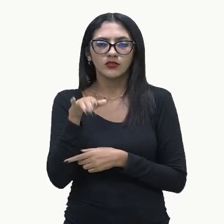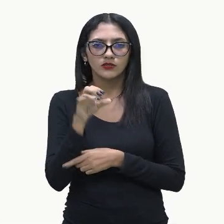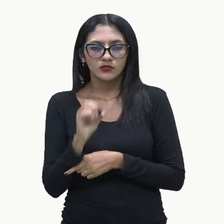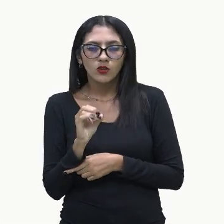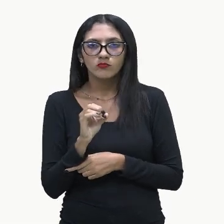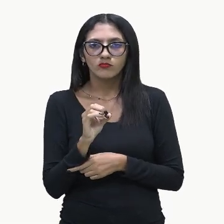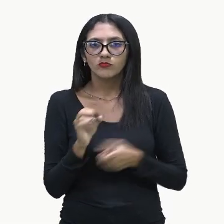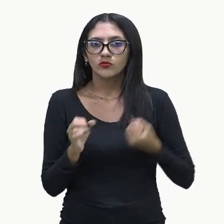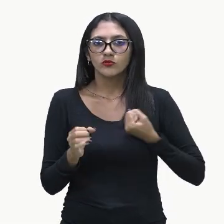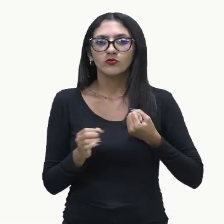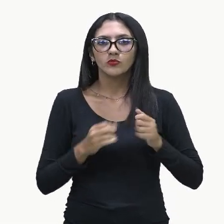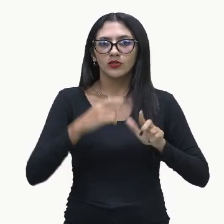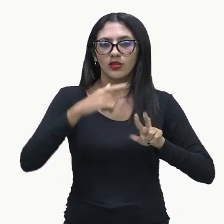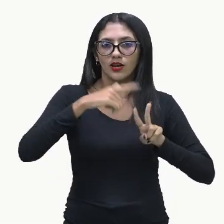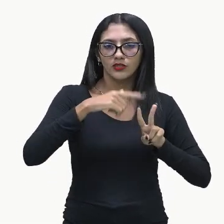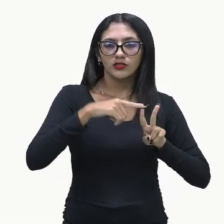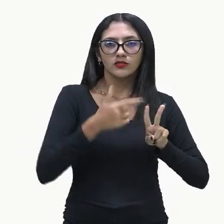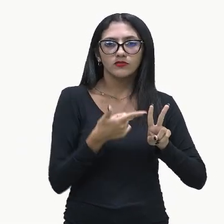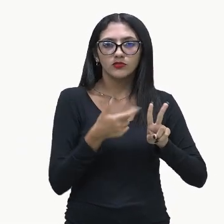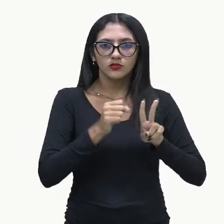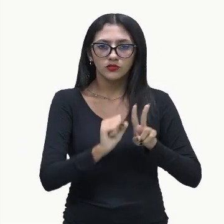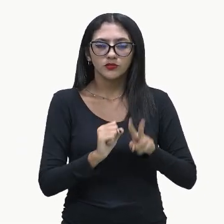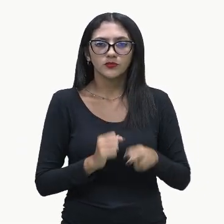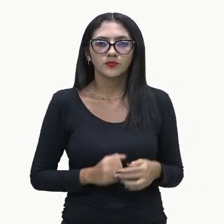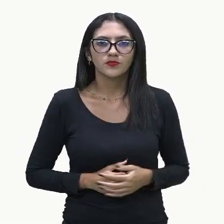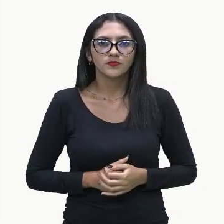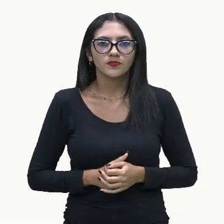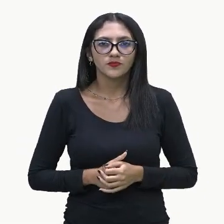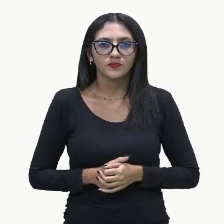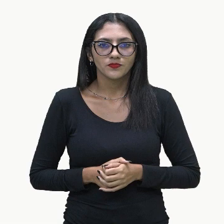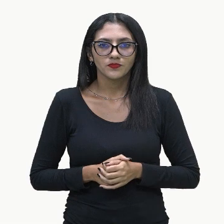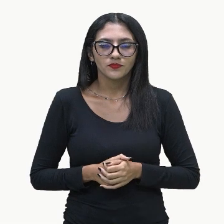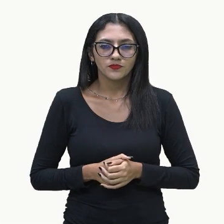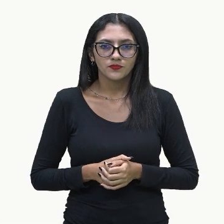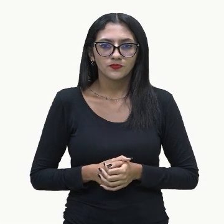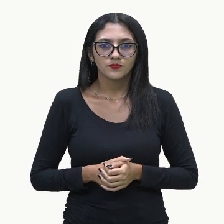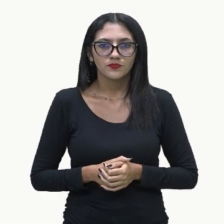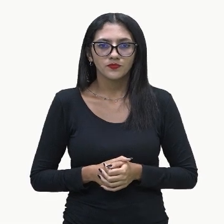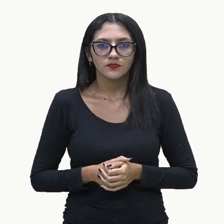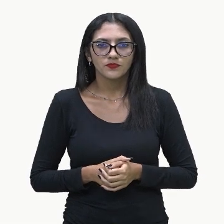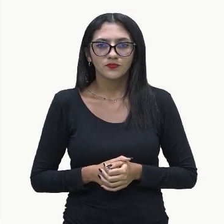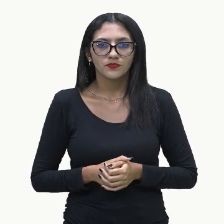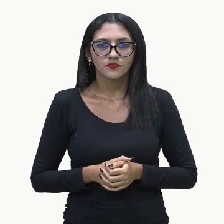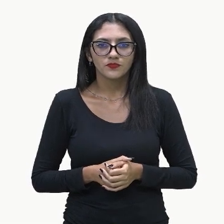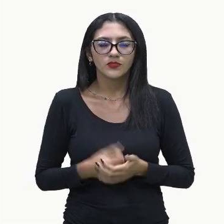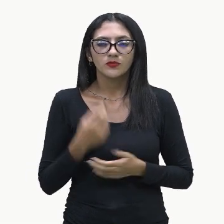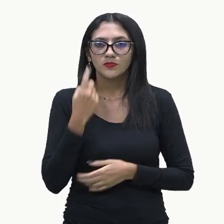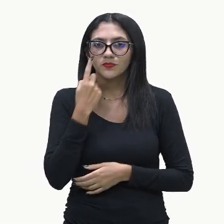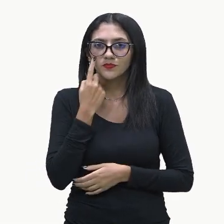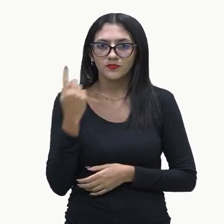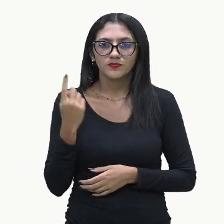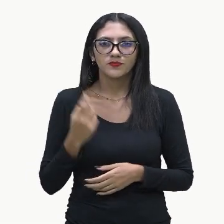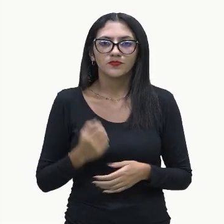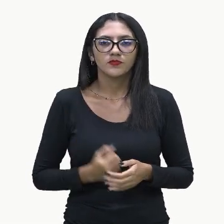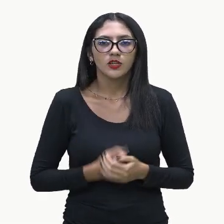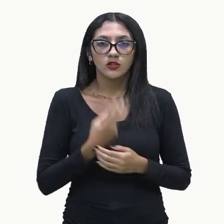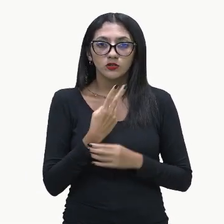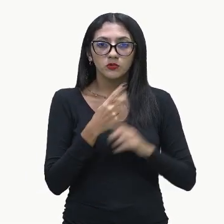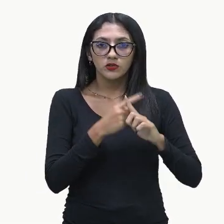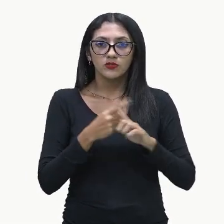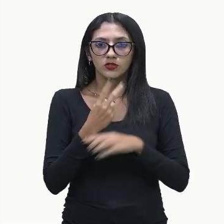28. E sobrou quem, ó? Sobraram 2, né? Ó, 2 vezes 2 vezes